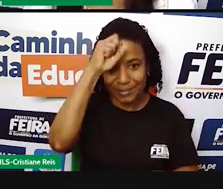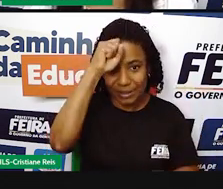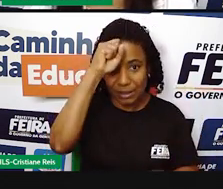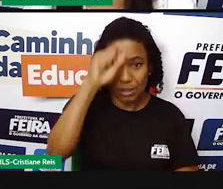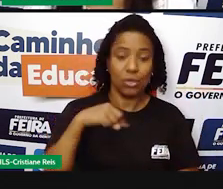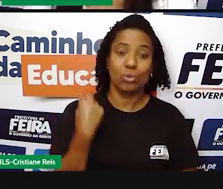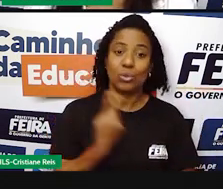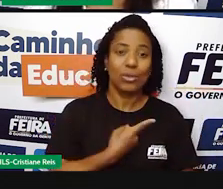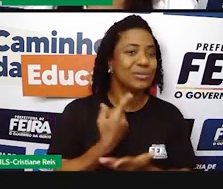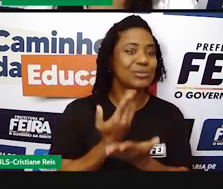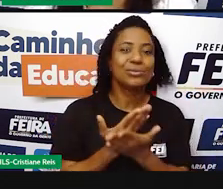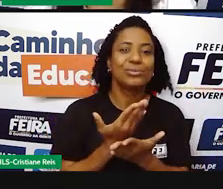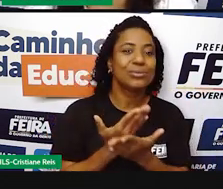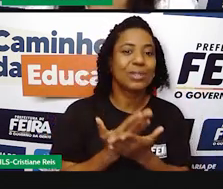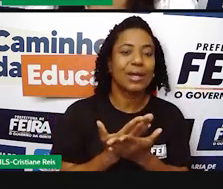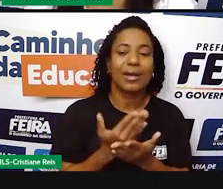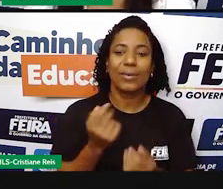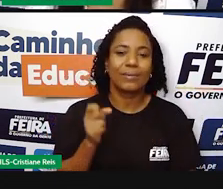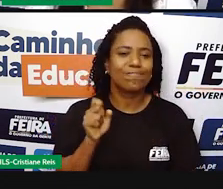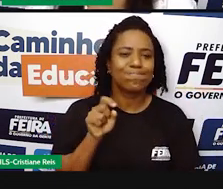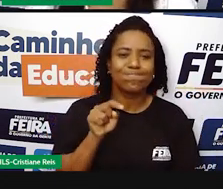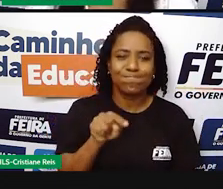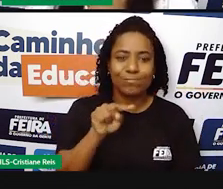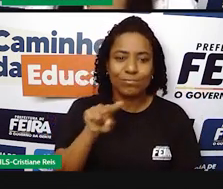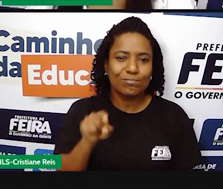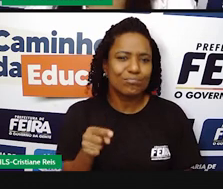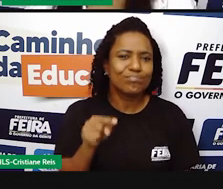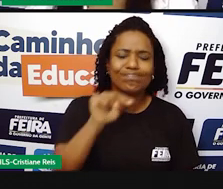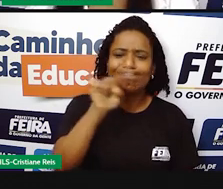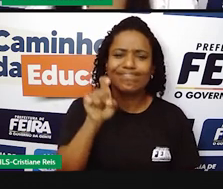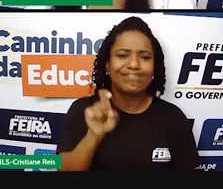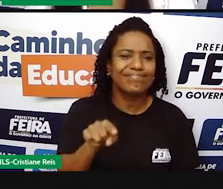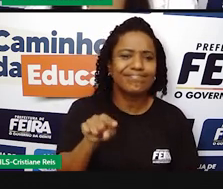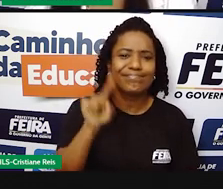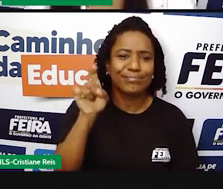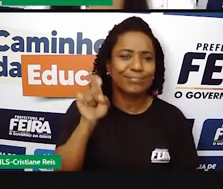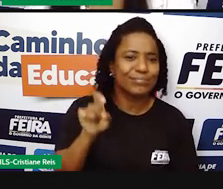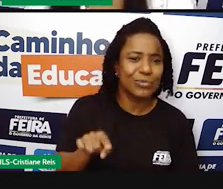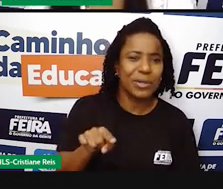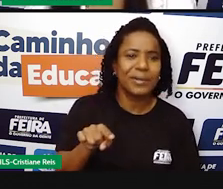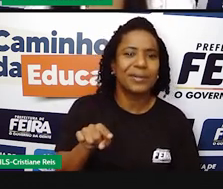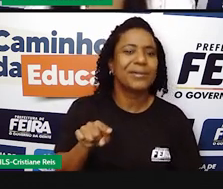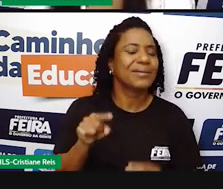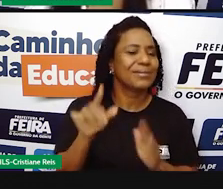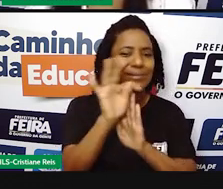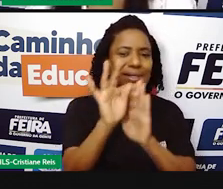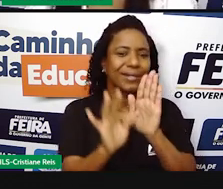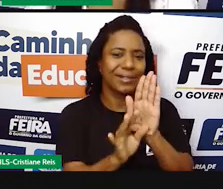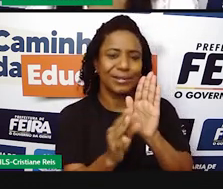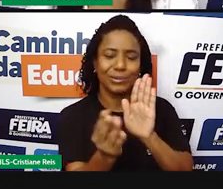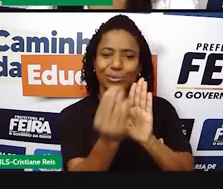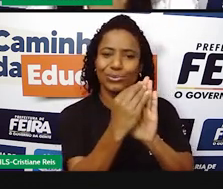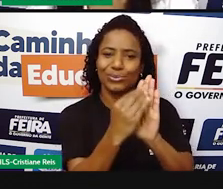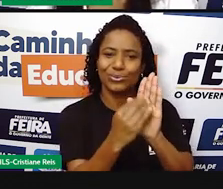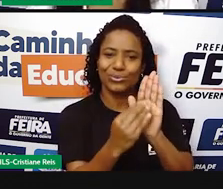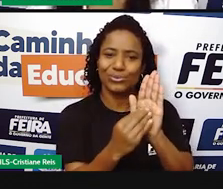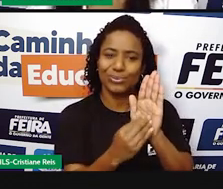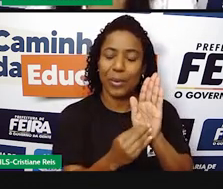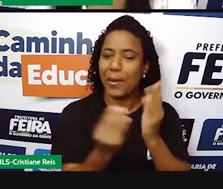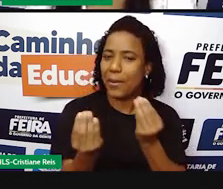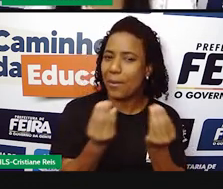pouquinho sobre as pontuações, né? Como é que elas aparecem nesse tipo de texto, né? Por que que elas devem